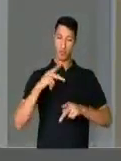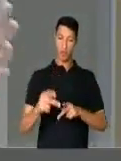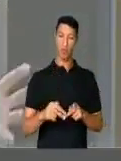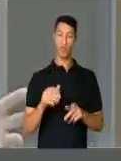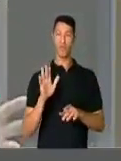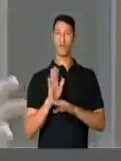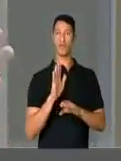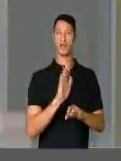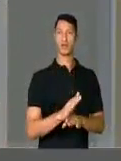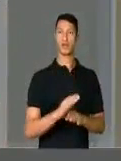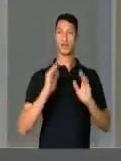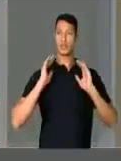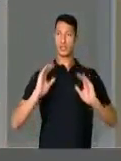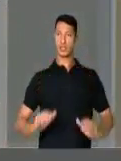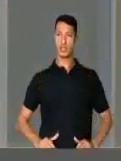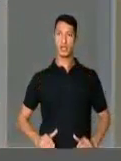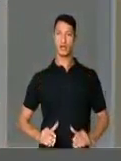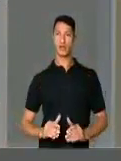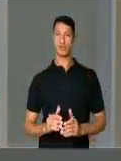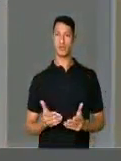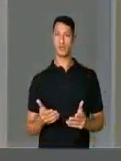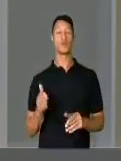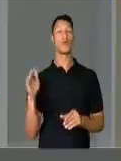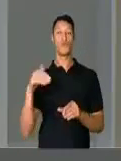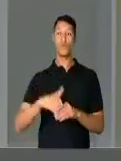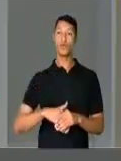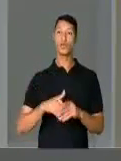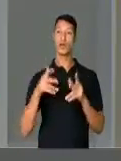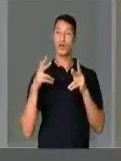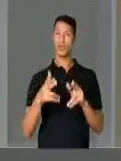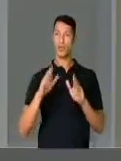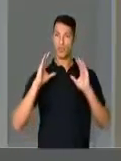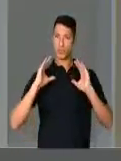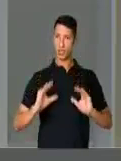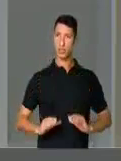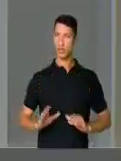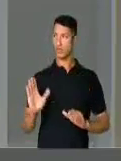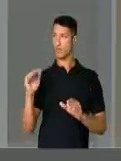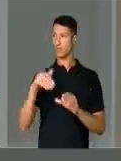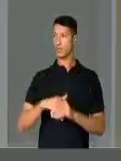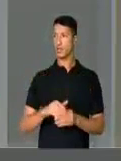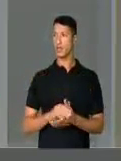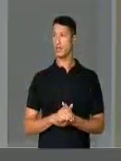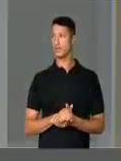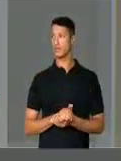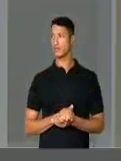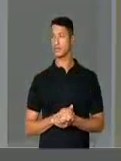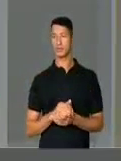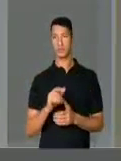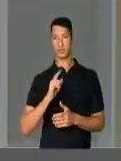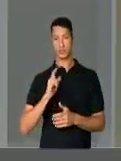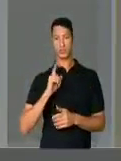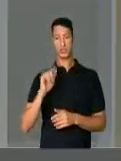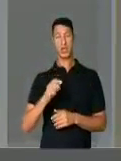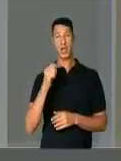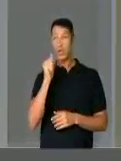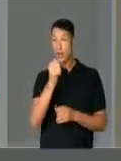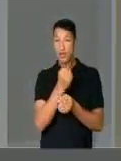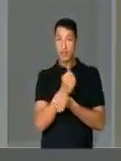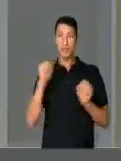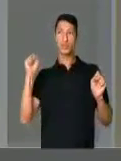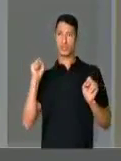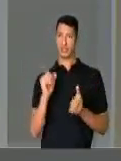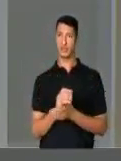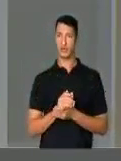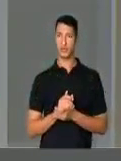povo, pelo contribuinte, pelo cidadão, votar como o cidadão votaria se aqui estivesse, é uma atividade quase